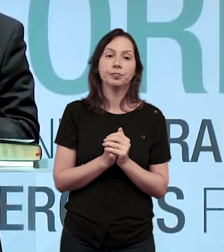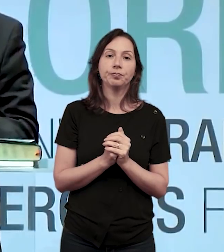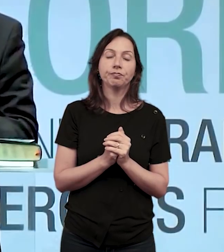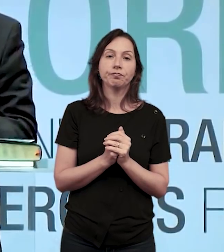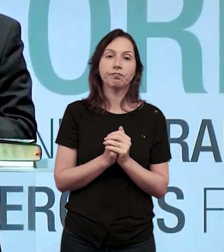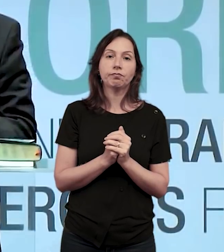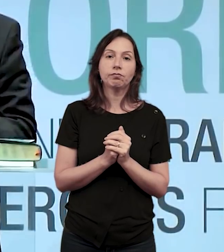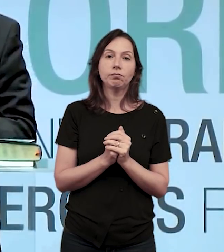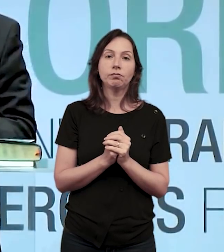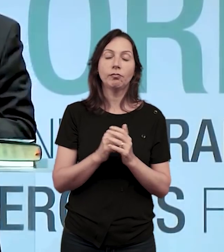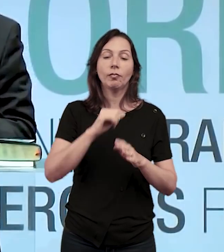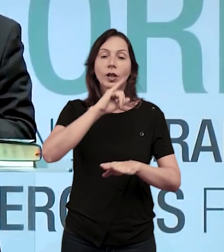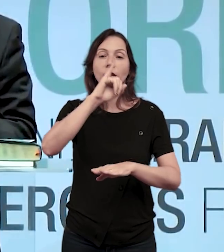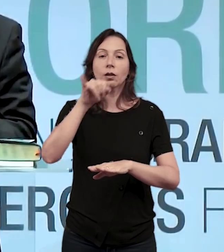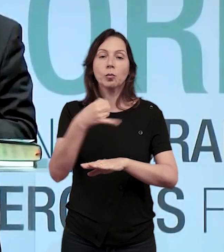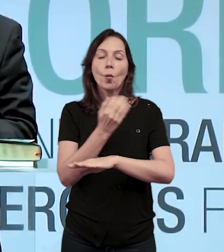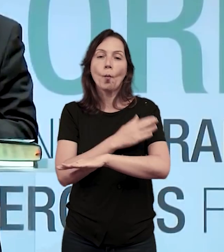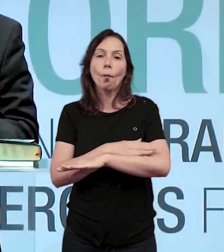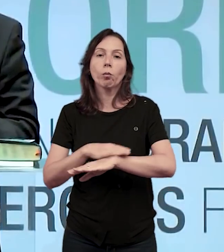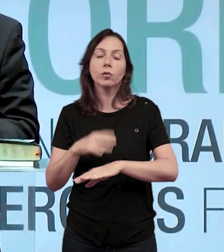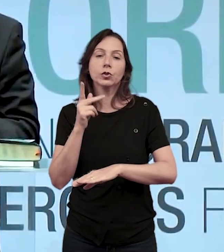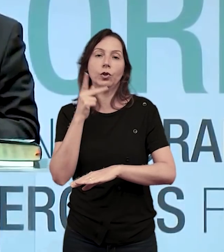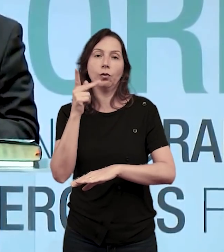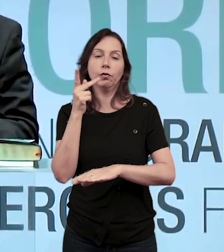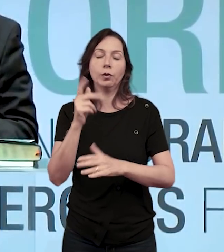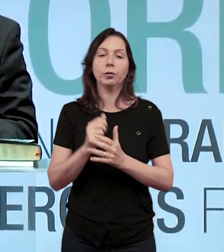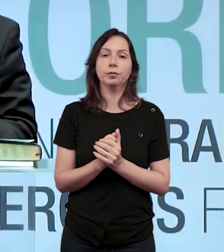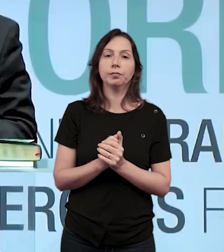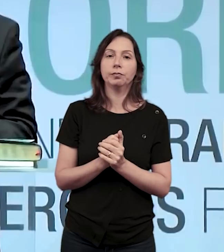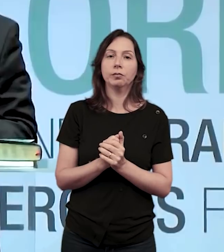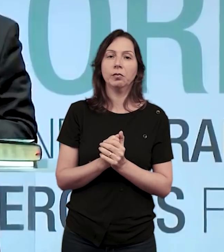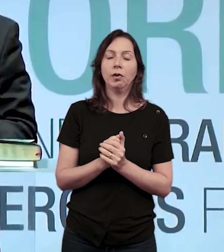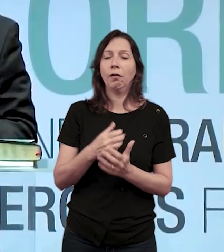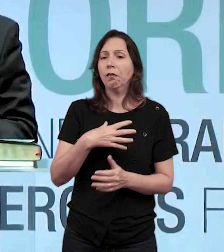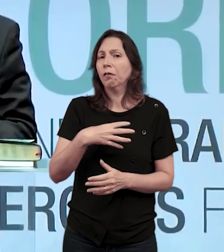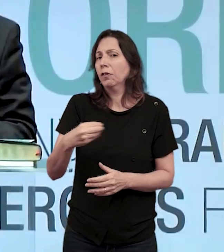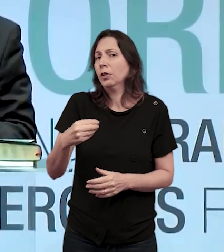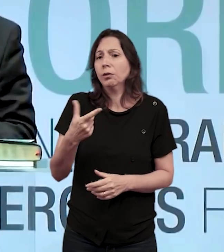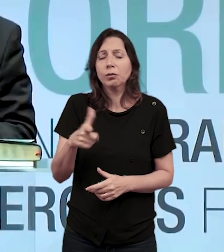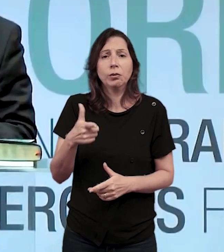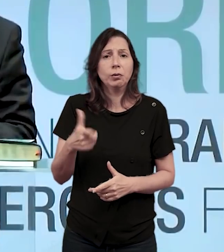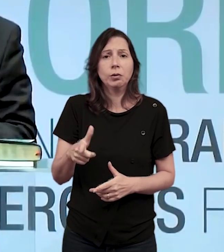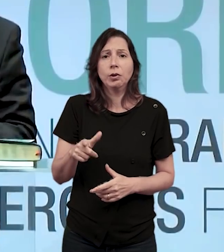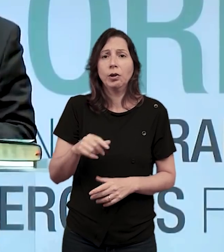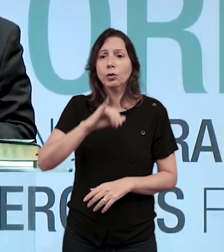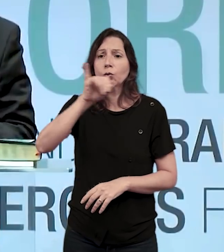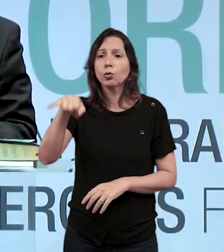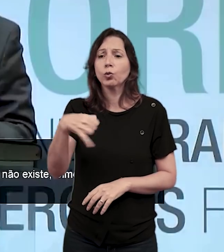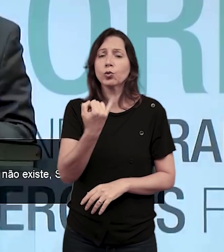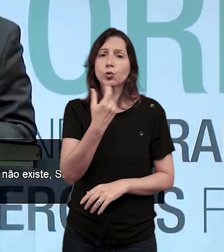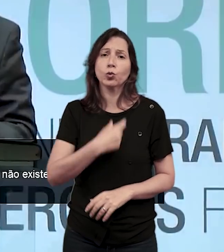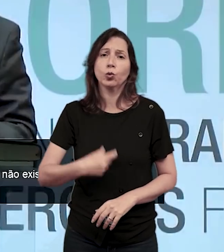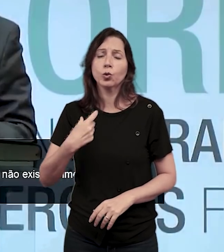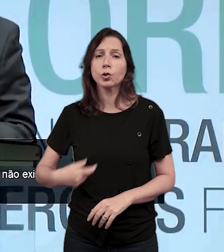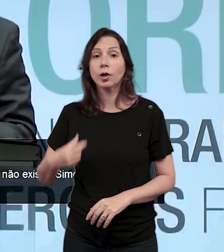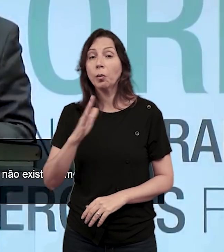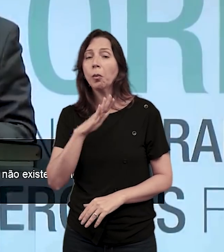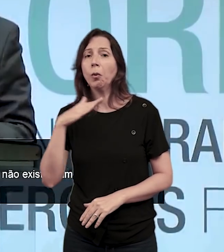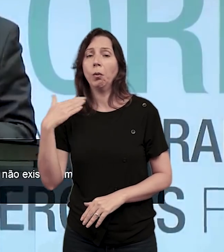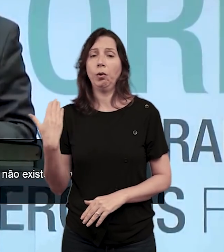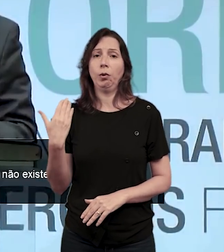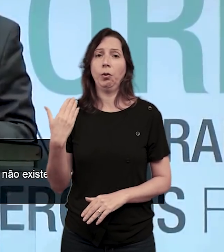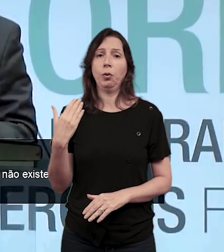Então lhes disse Jacó, seu pai: tendes-me privado de filhos. José já não existe. Simeão não está